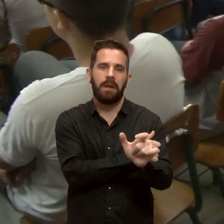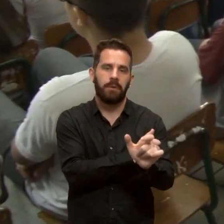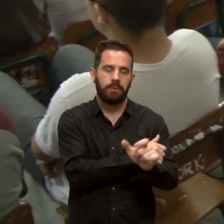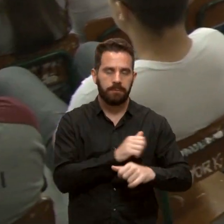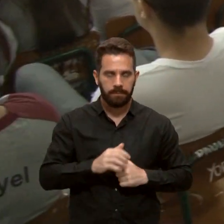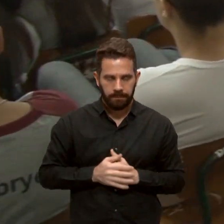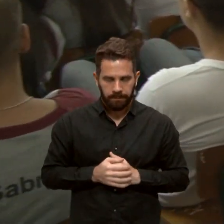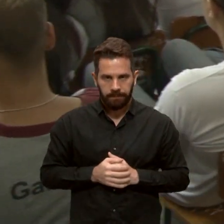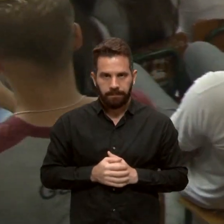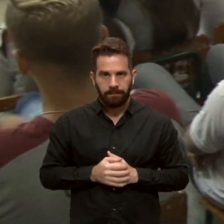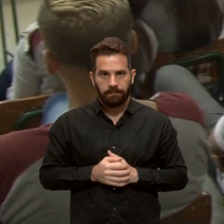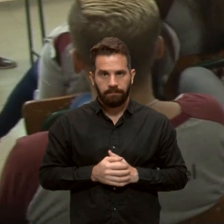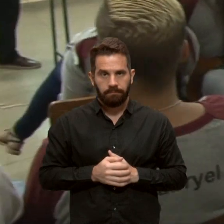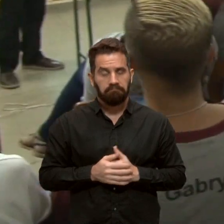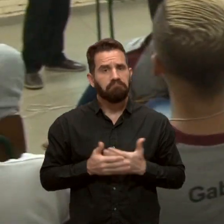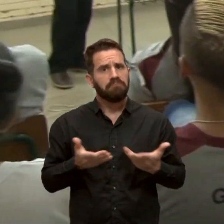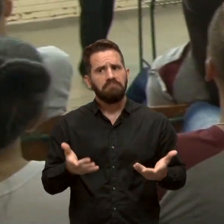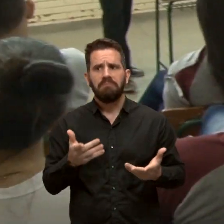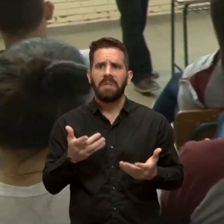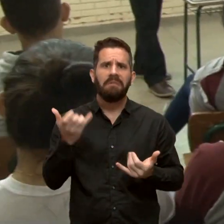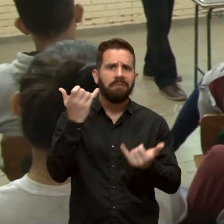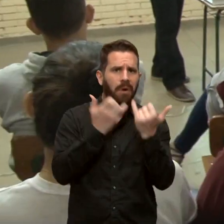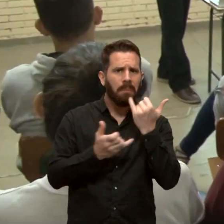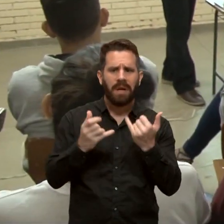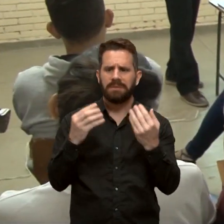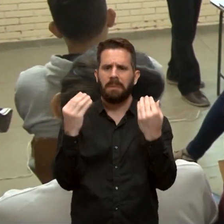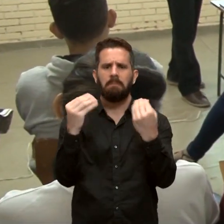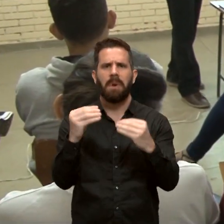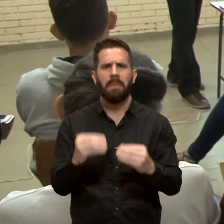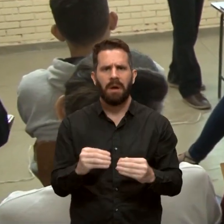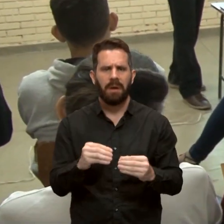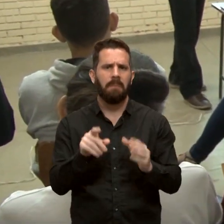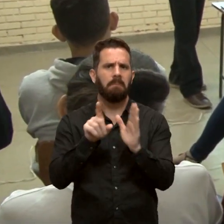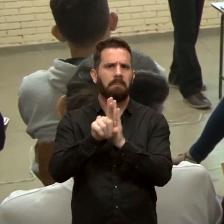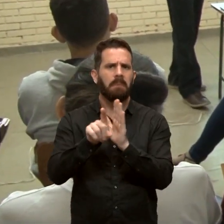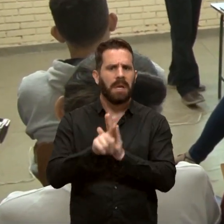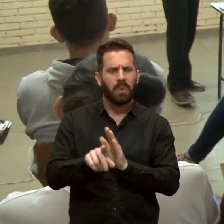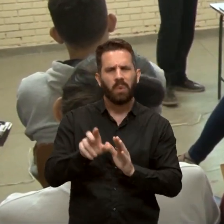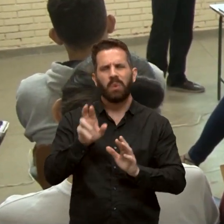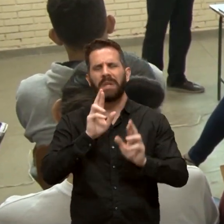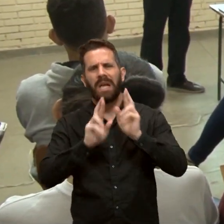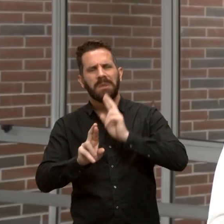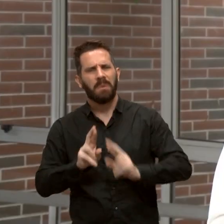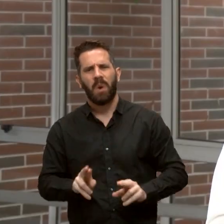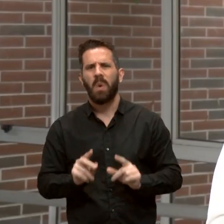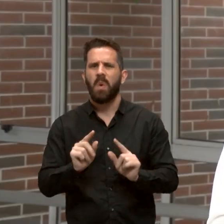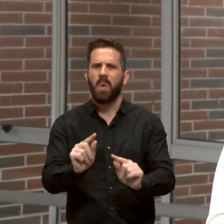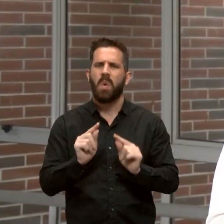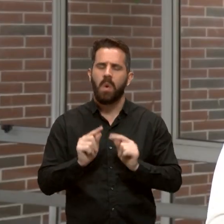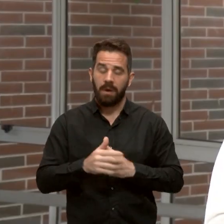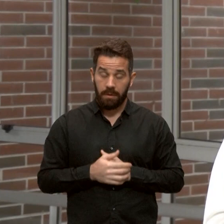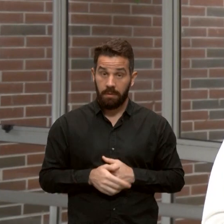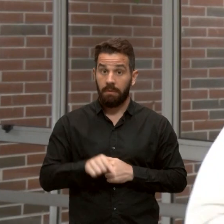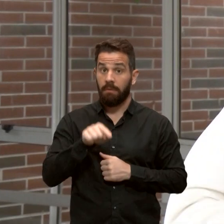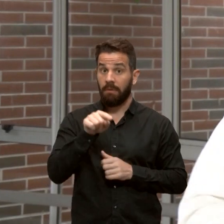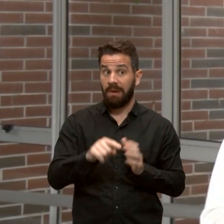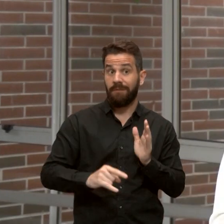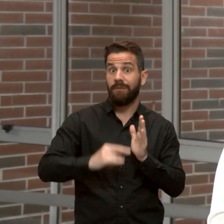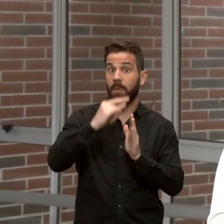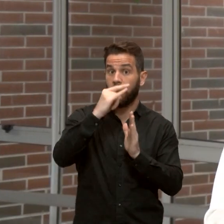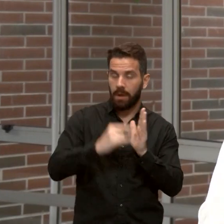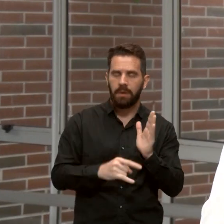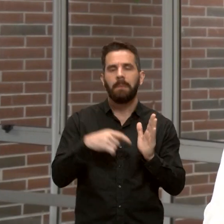quais informações que os estudantes têm que colocar lá nesse relatório, nesse formulário? Então, lá no formulário, o estudante ele vai colocar